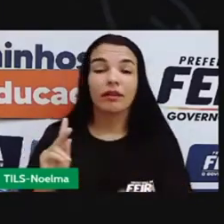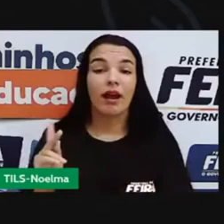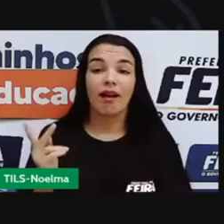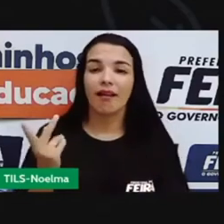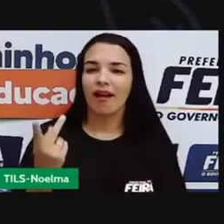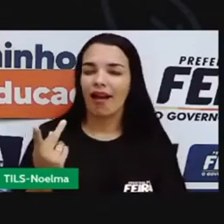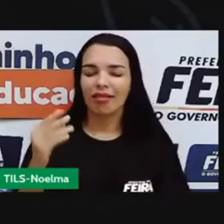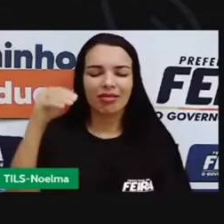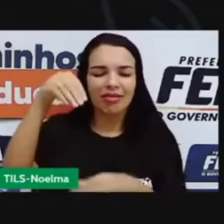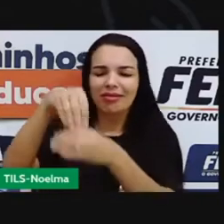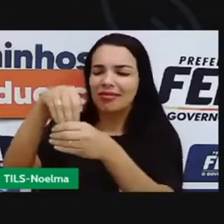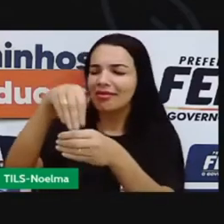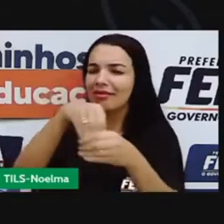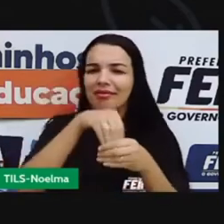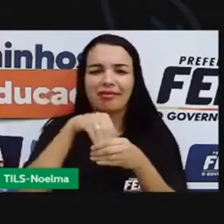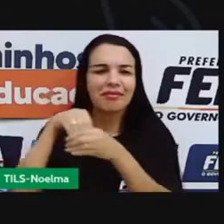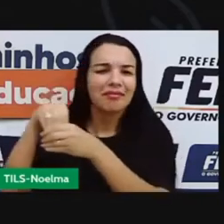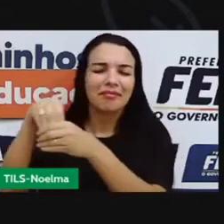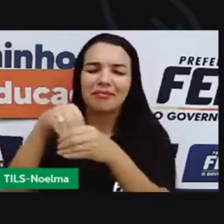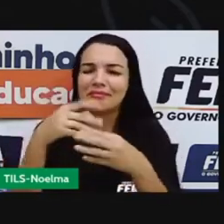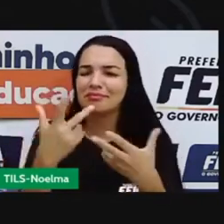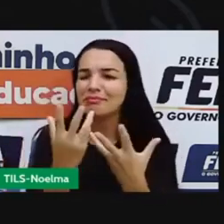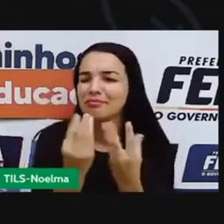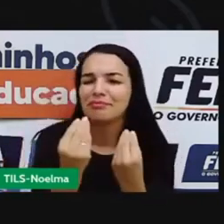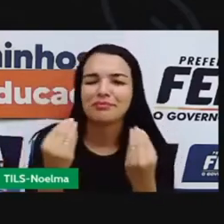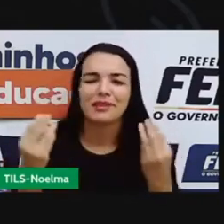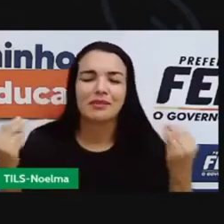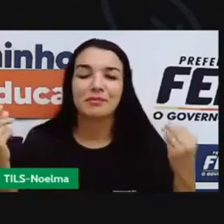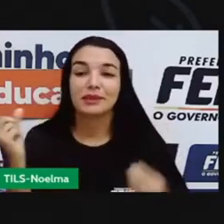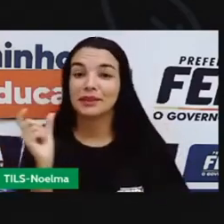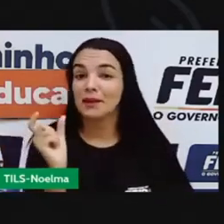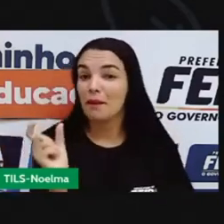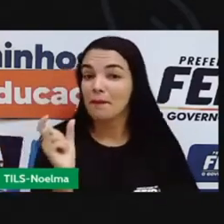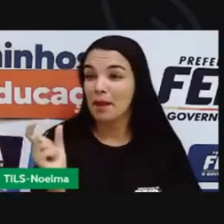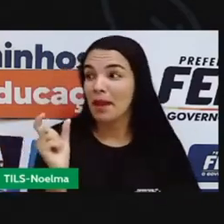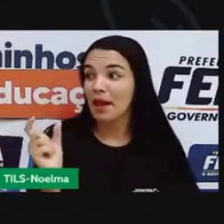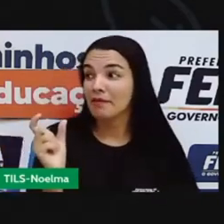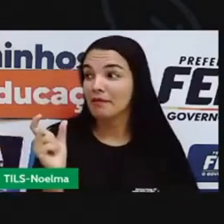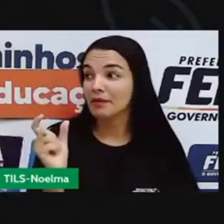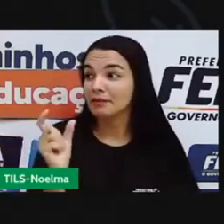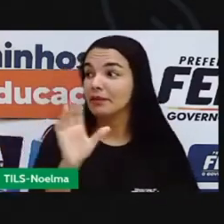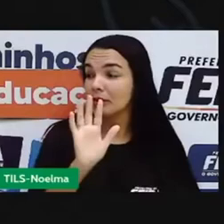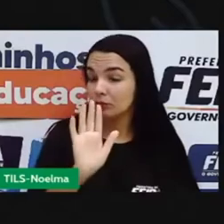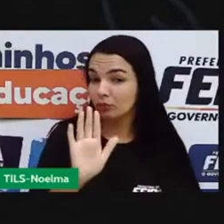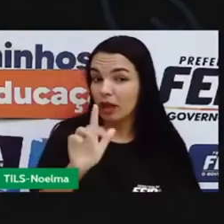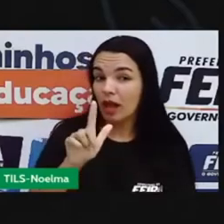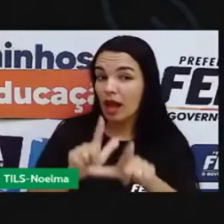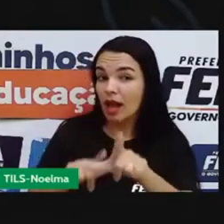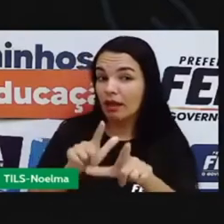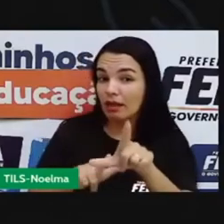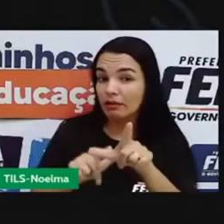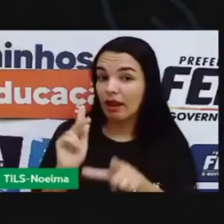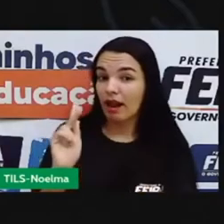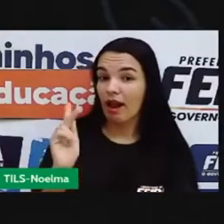todo lado. A letra H, ela pode vir no início de